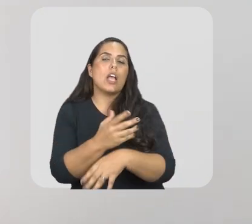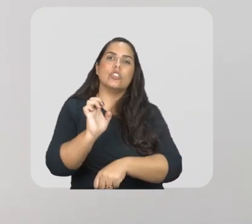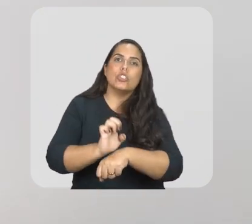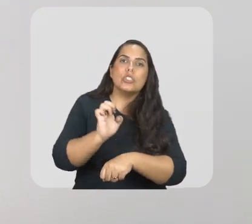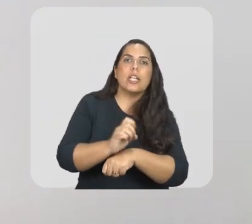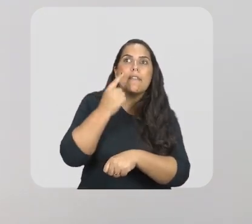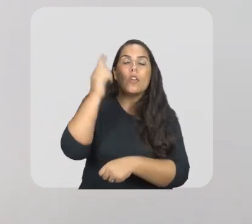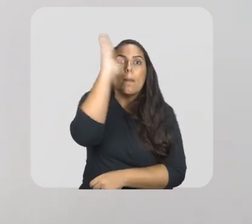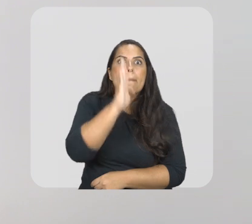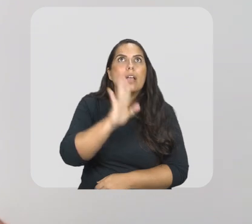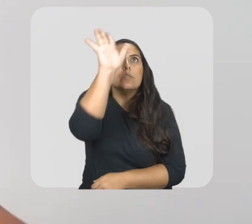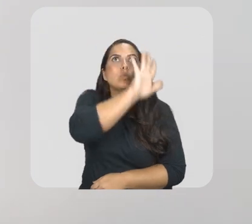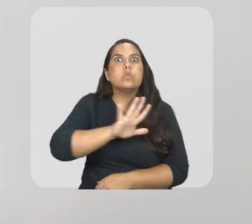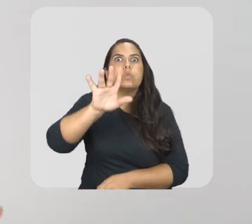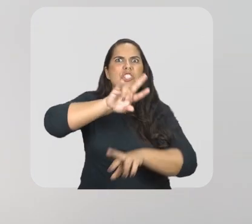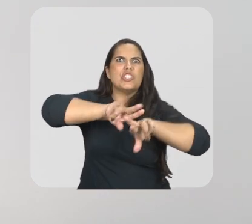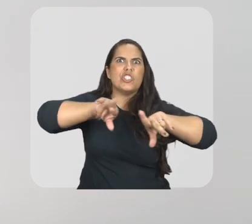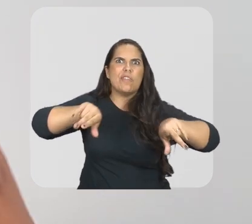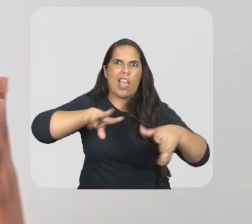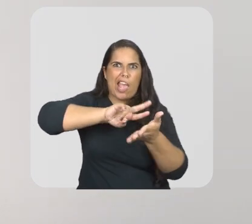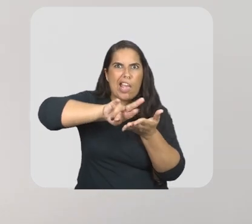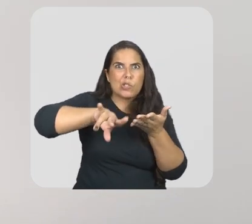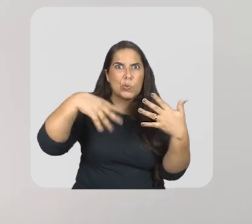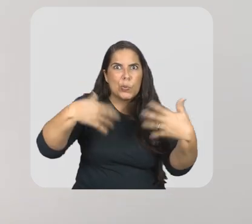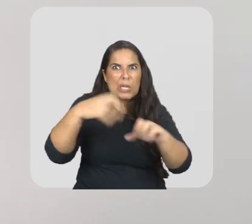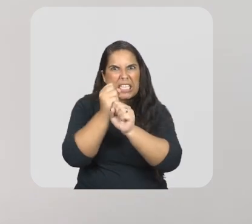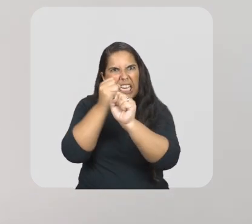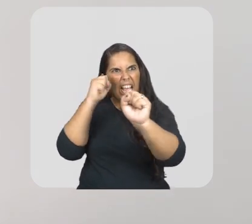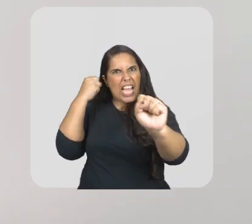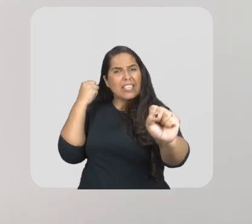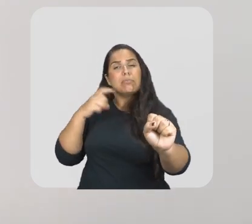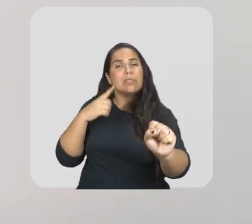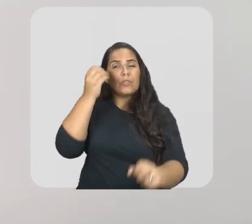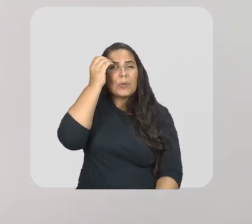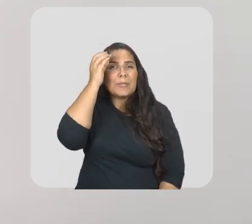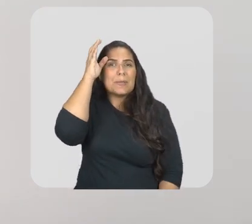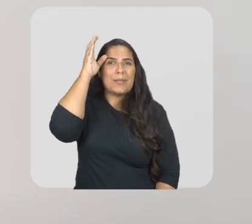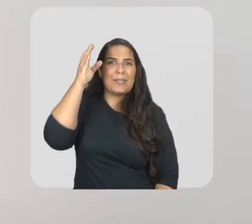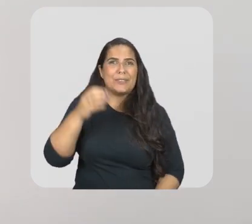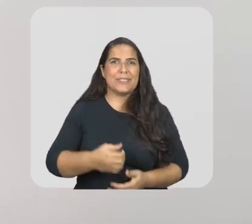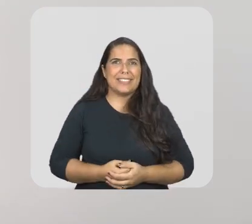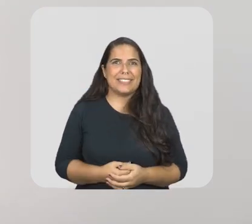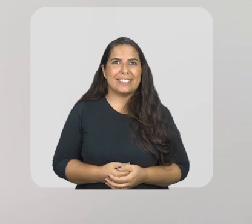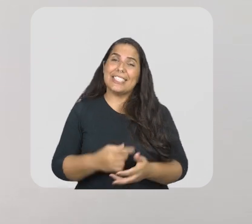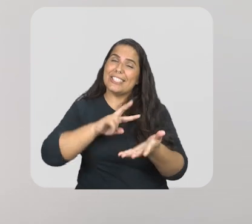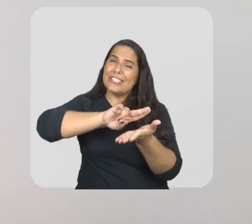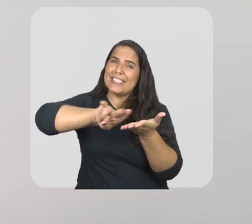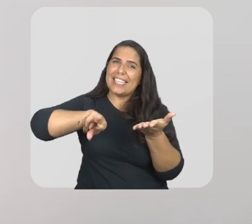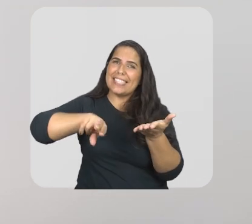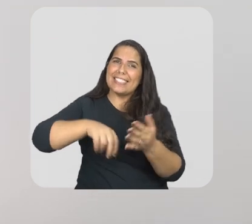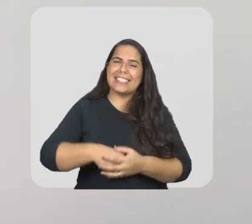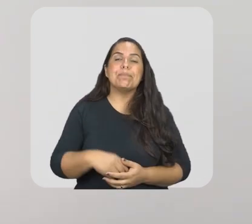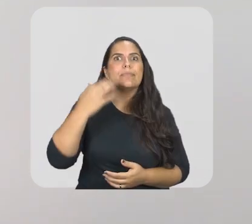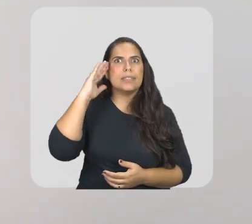nosso estado, olhando para o Brasil, que é um país tão diverso, tão grandão e tão cheio de conhecimento e